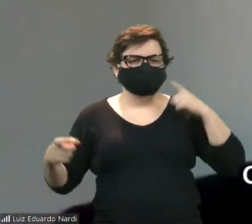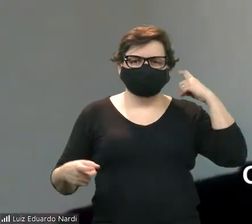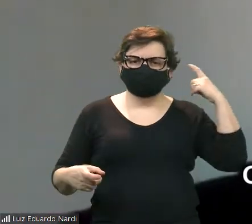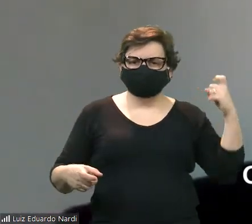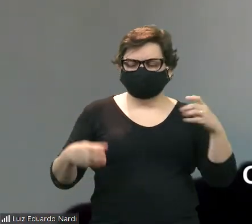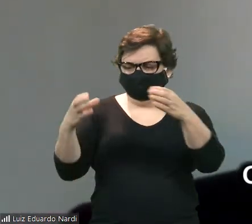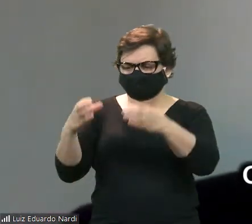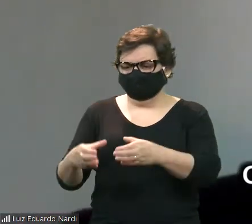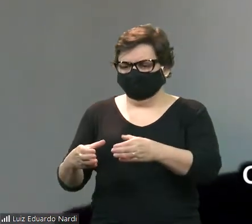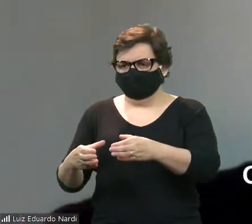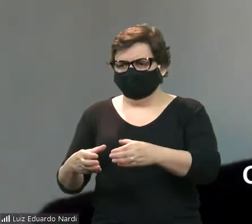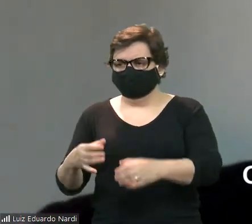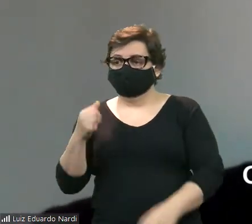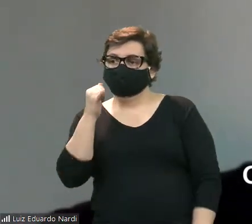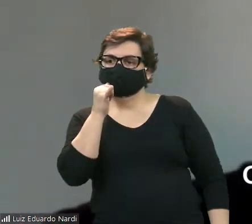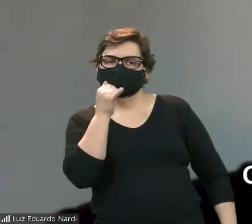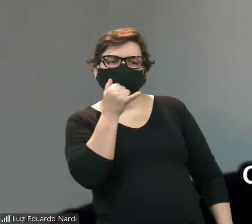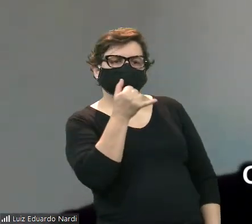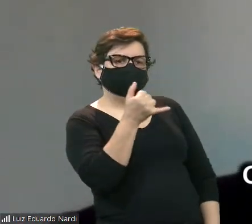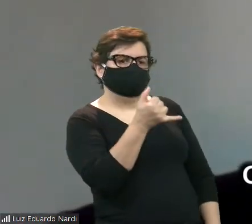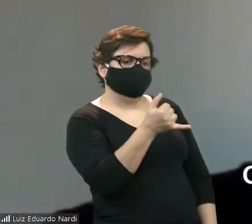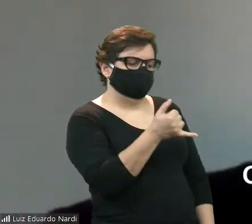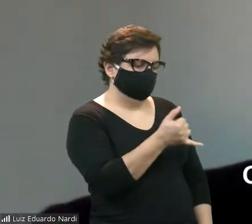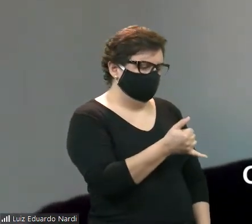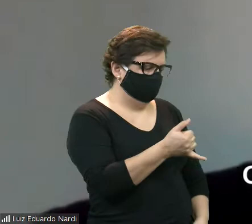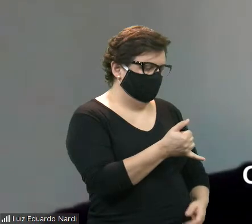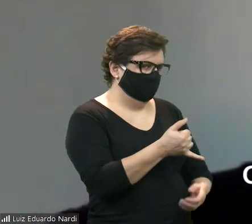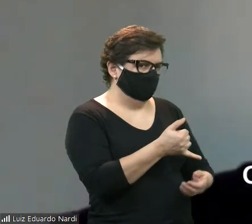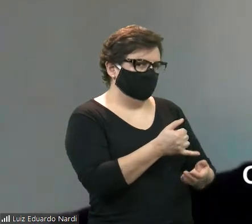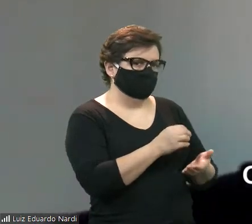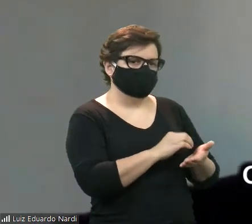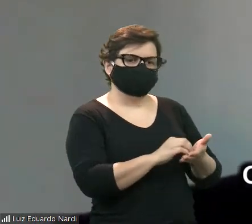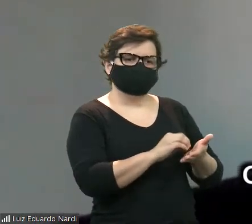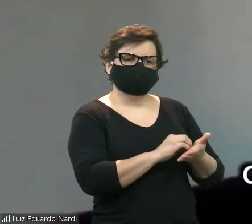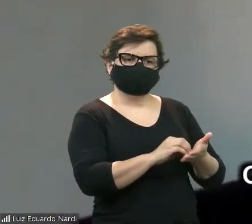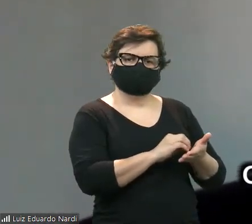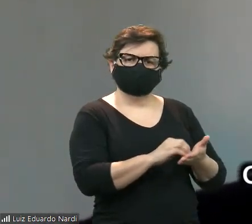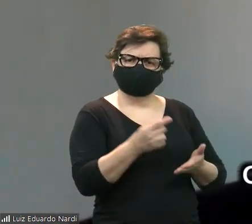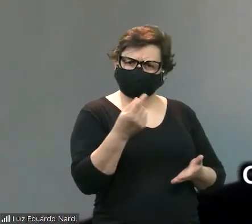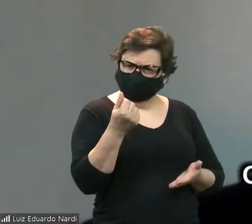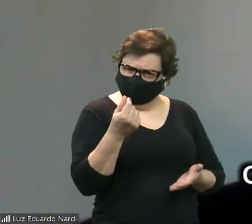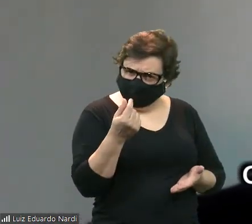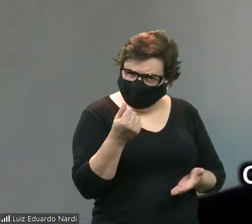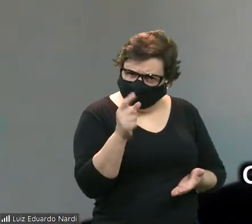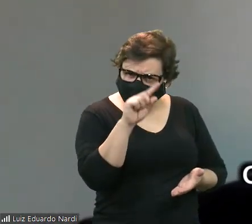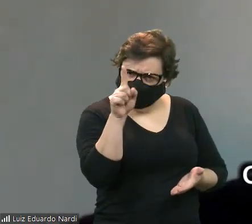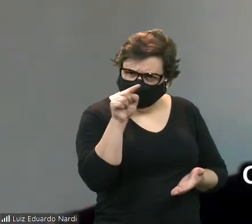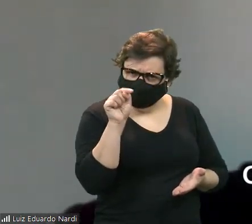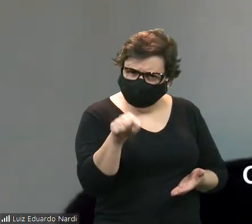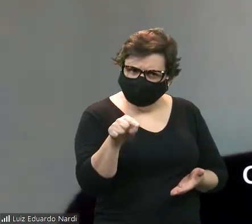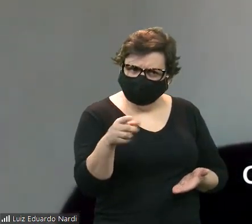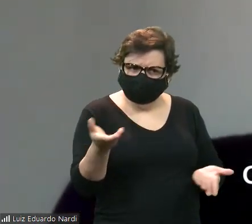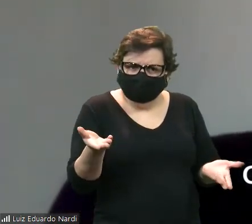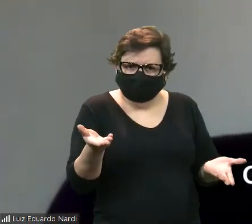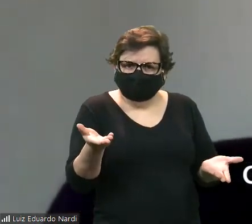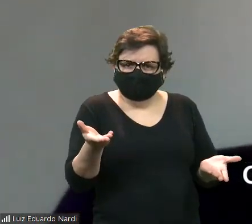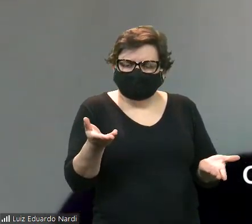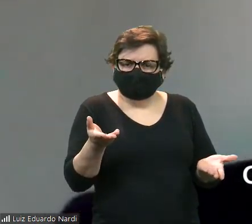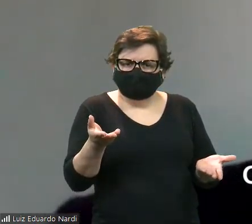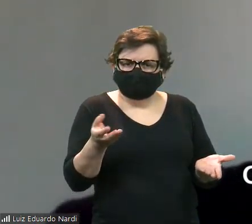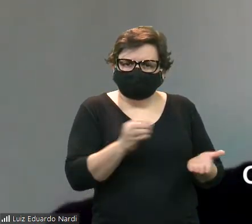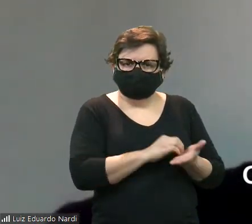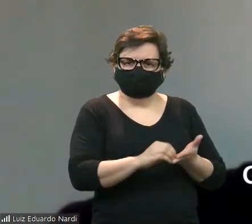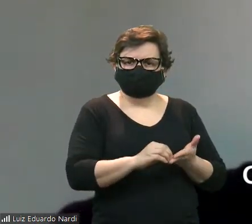local, ele vai notificar, ele vai ter que chegar no secretário da Fazenda, o secretário da Fazenda falar